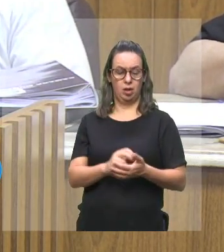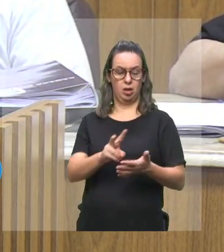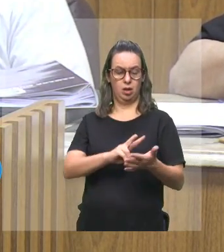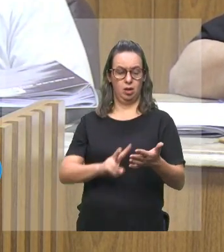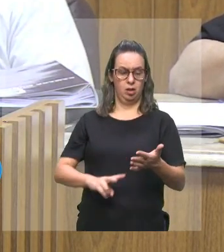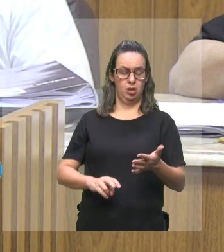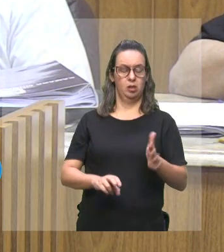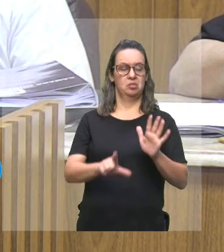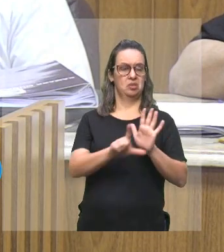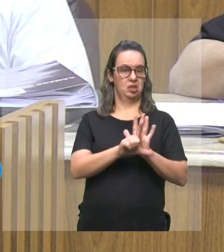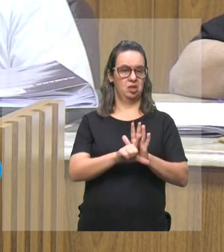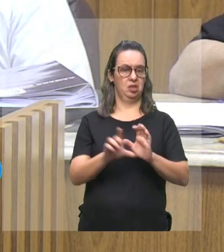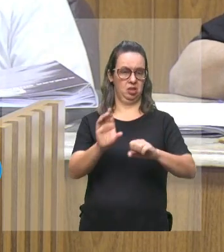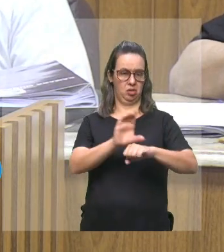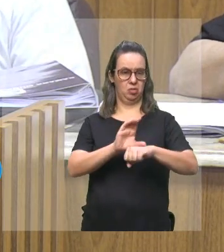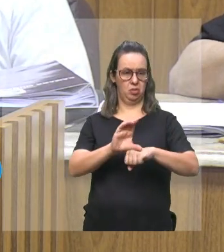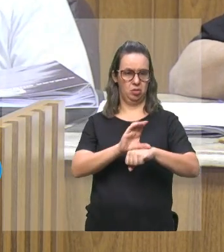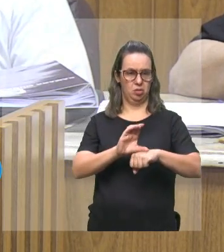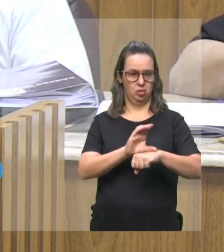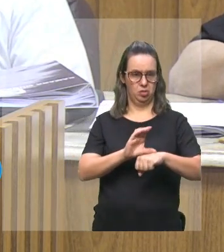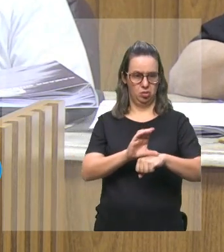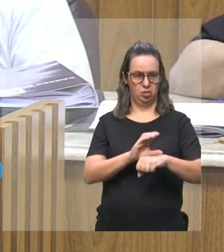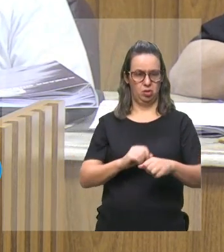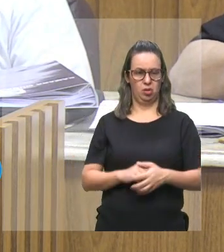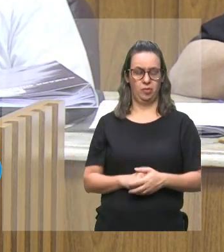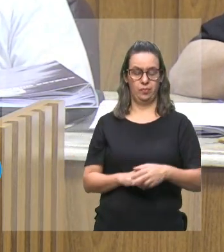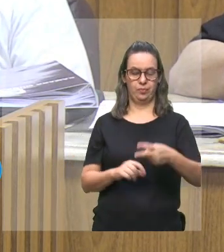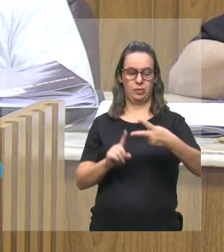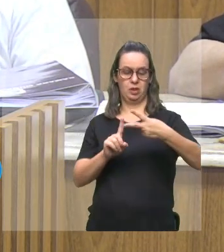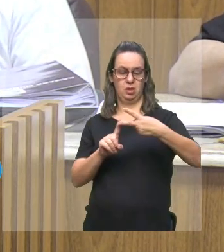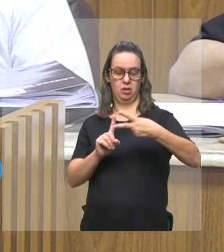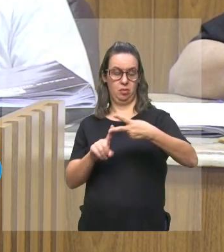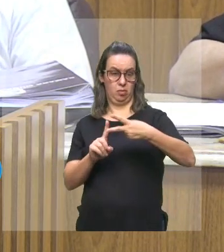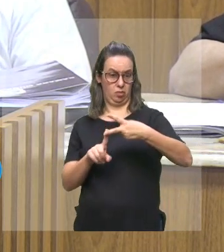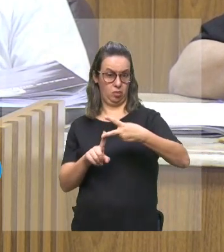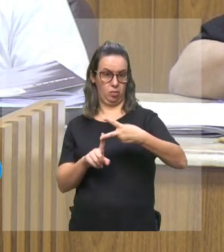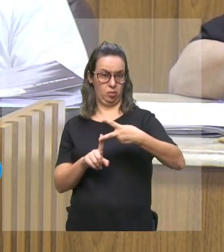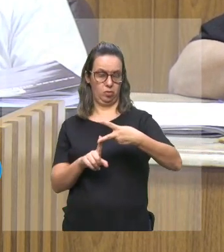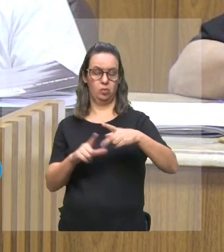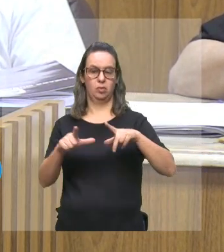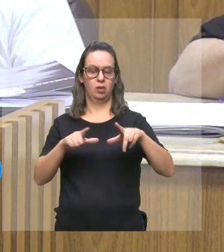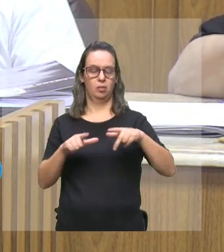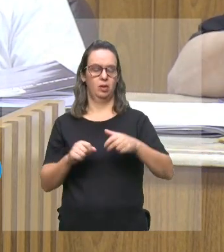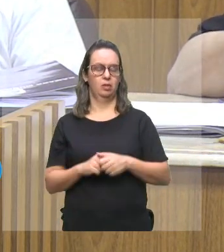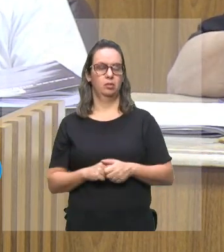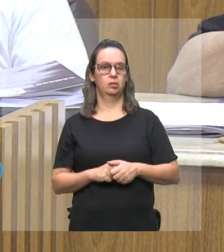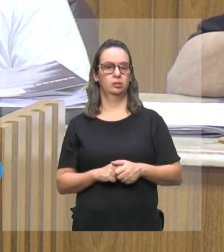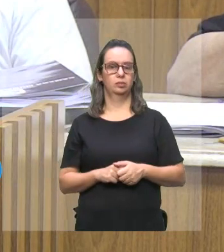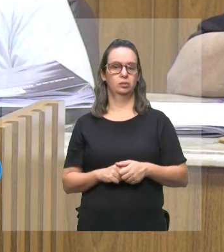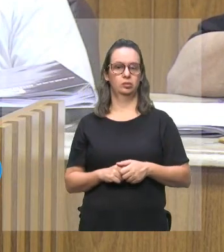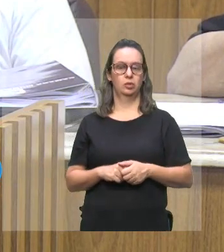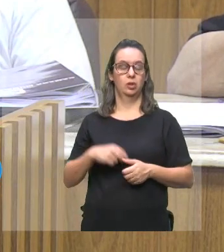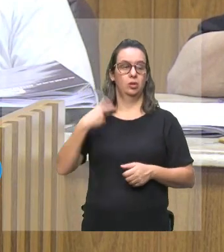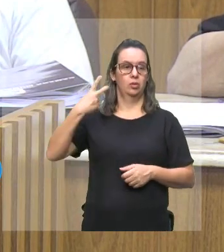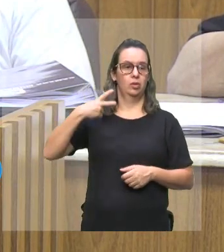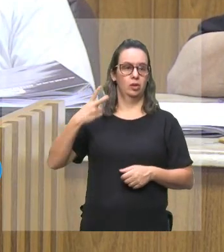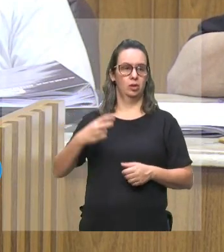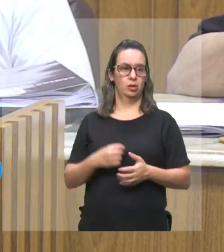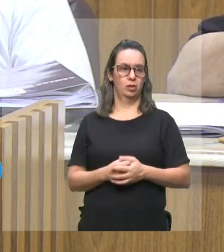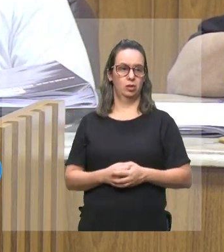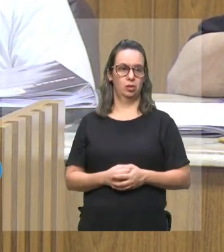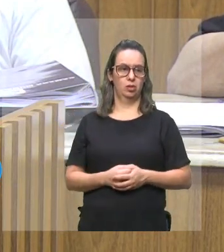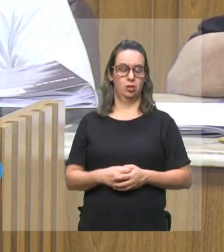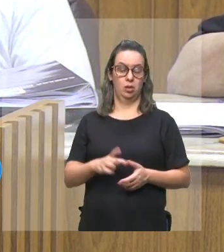lei. A função fiscalizadora: o vereador tem o poder e o dever de